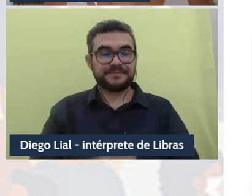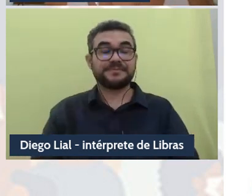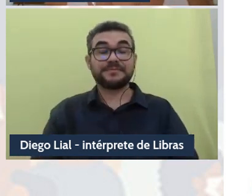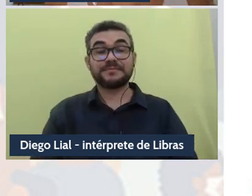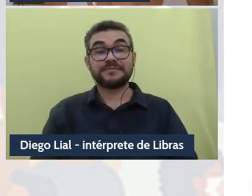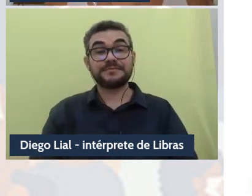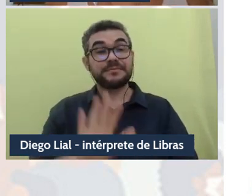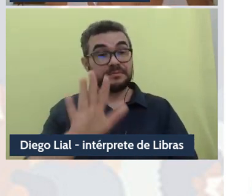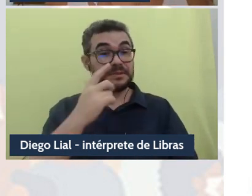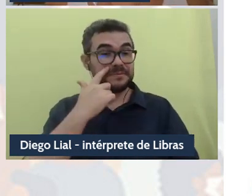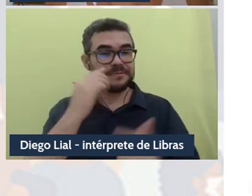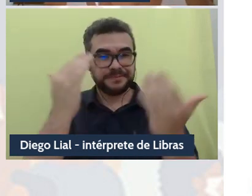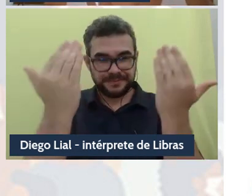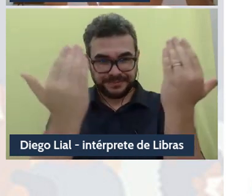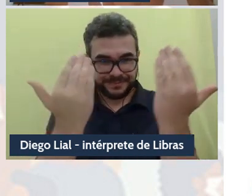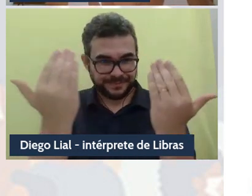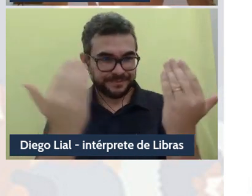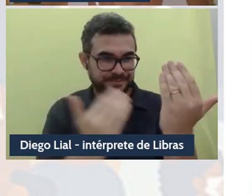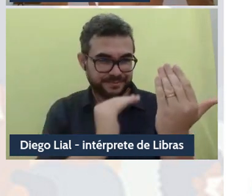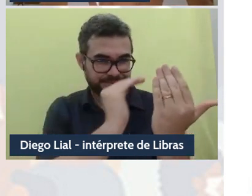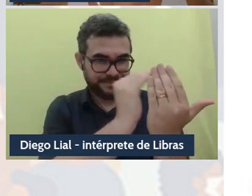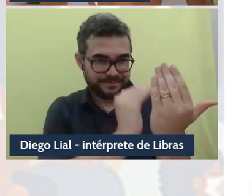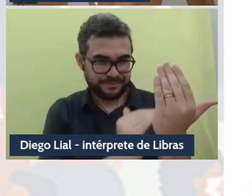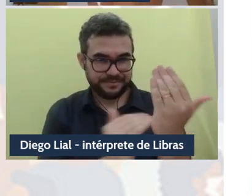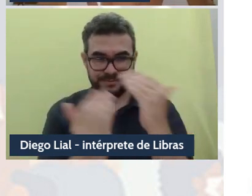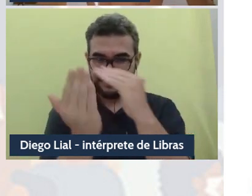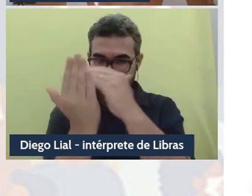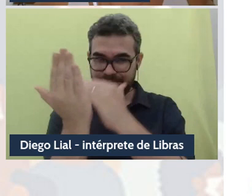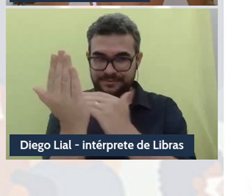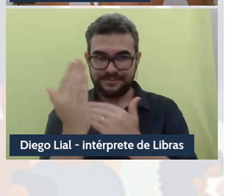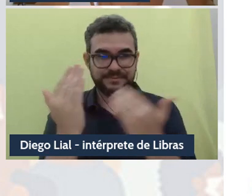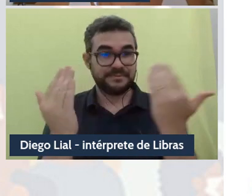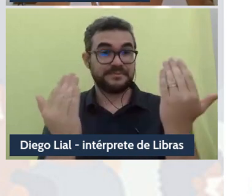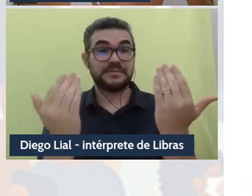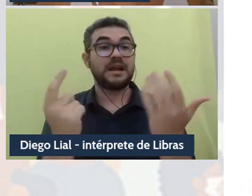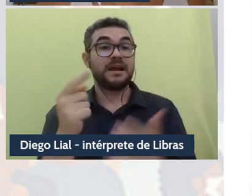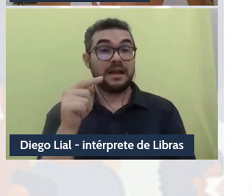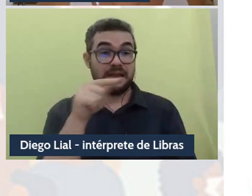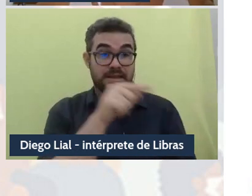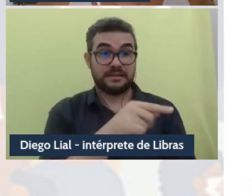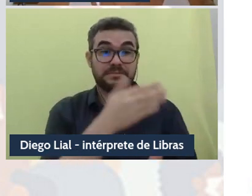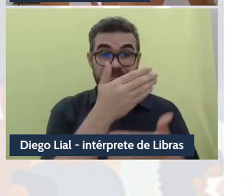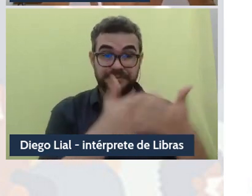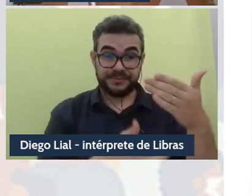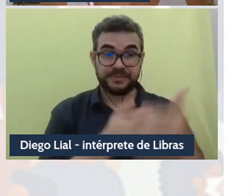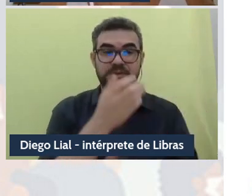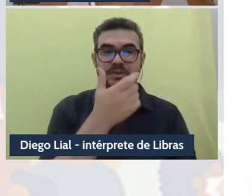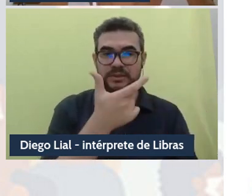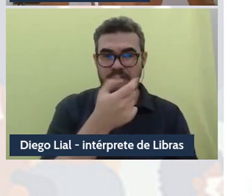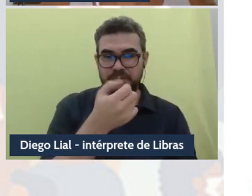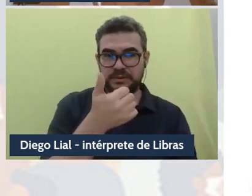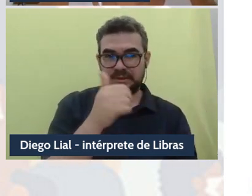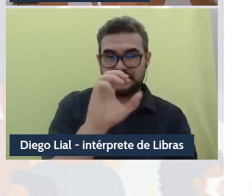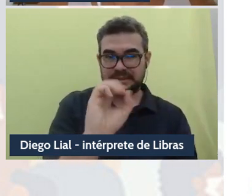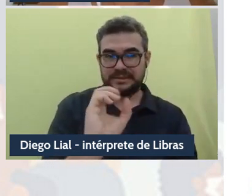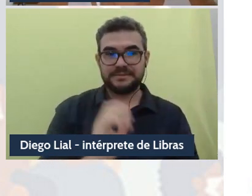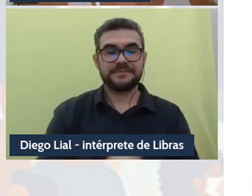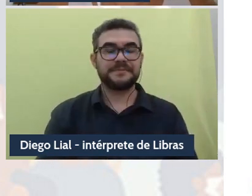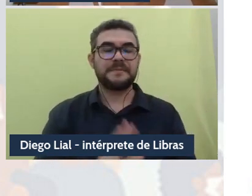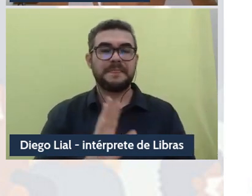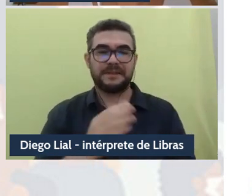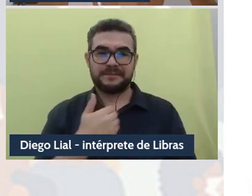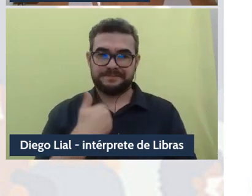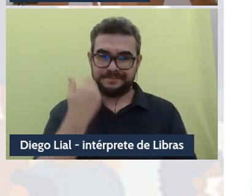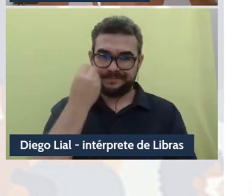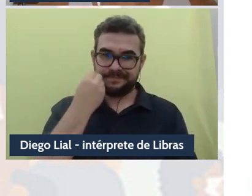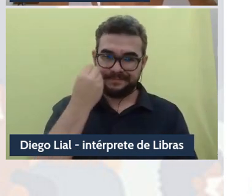observa, né? E também pela própria experiência de contato com professores, né? Parece-nos que o